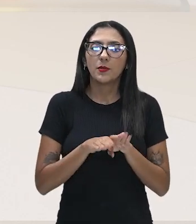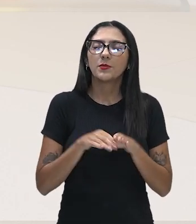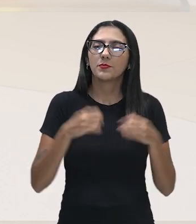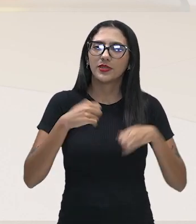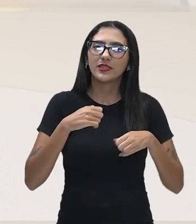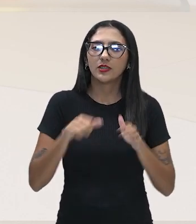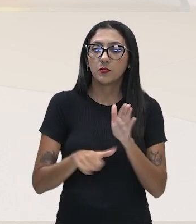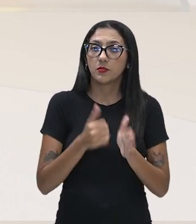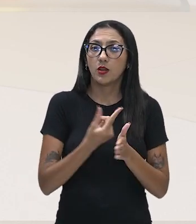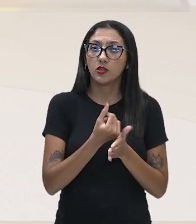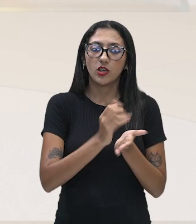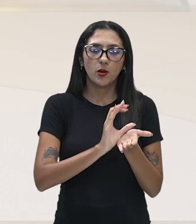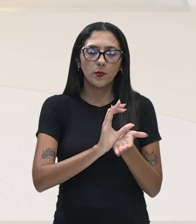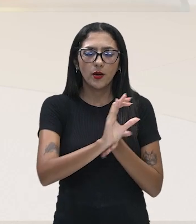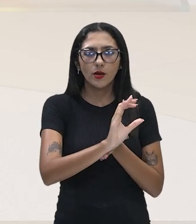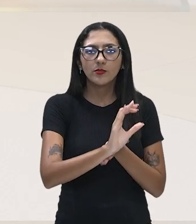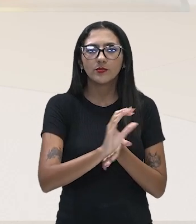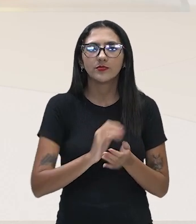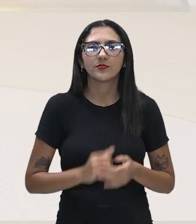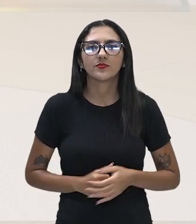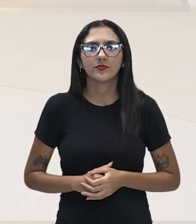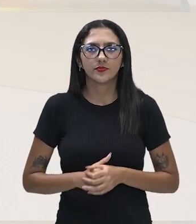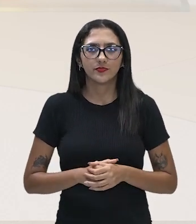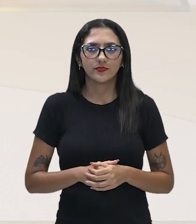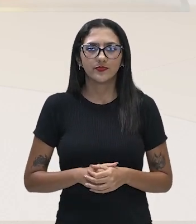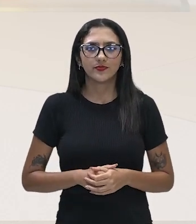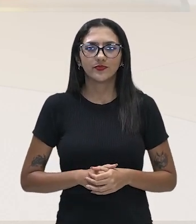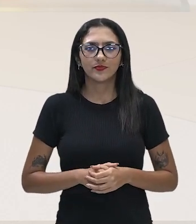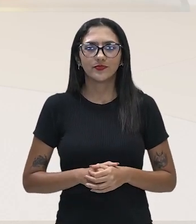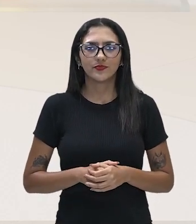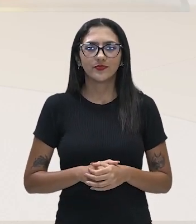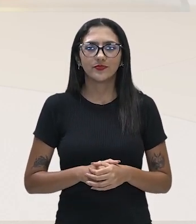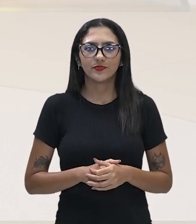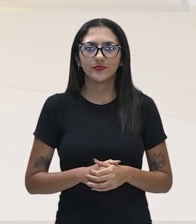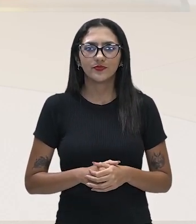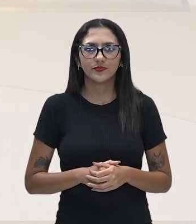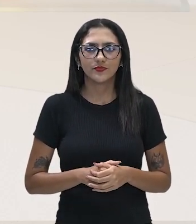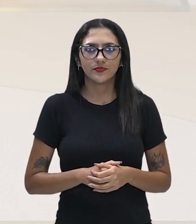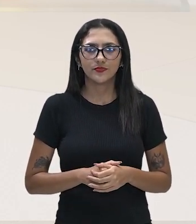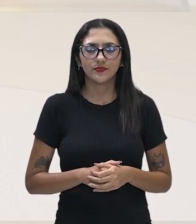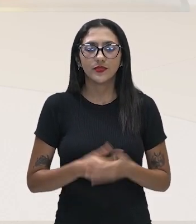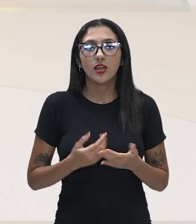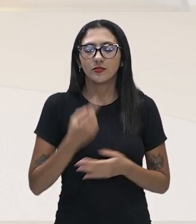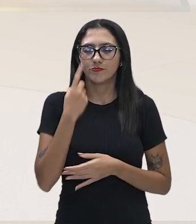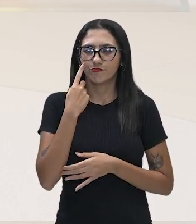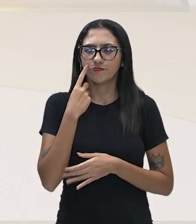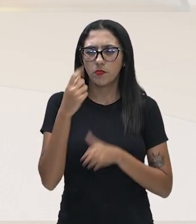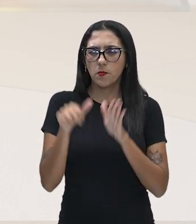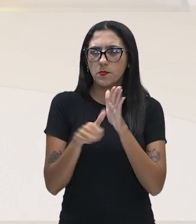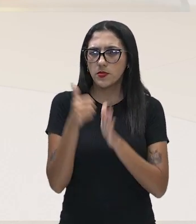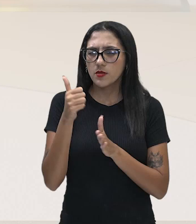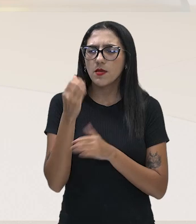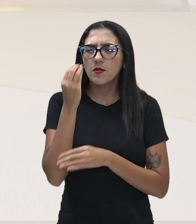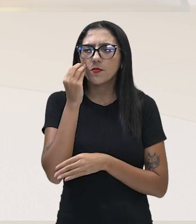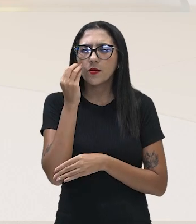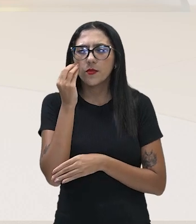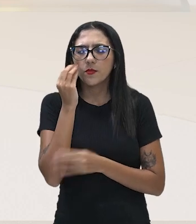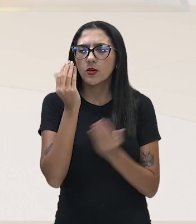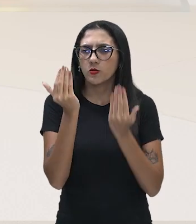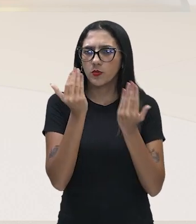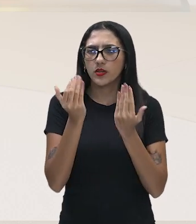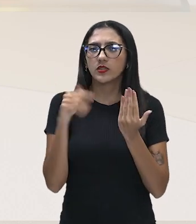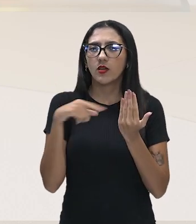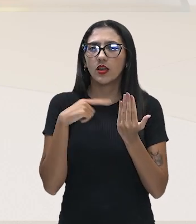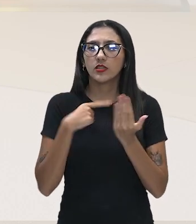aqui das nossas simulações, né, professor? Com certeza, né? E aí vocês viram que na primeira simulação a entrada foi de R$